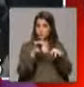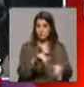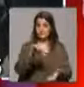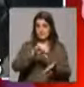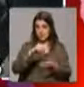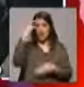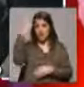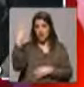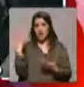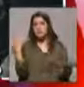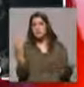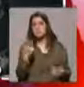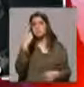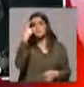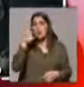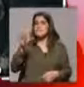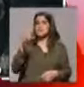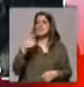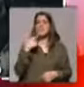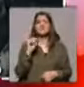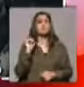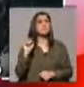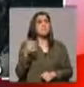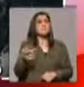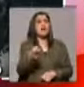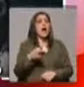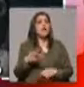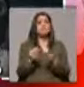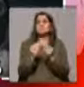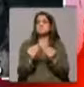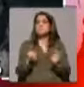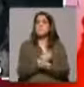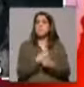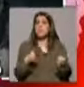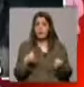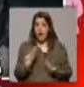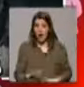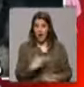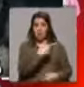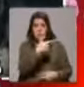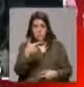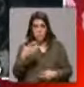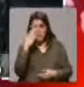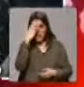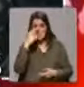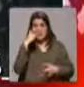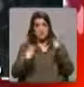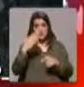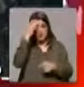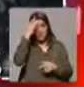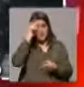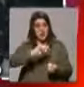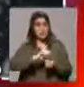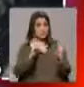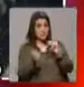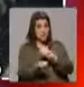Pergunto, num país considerado dos mais seguros e mais pacíficos, estes atentados podem fazer mudar a mentalidade dos dinamarqueses da